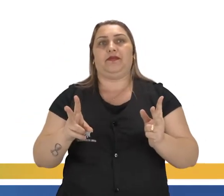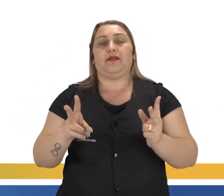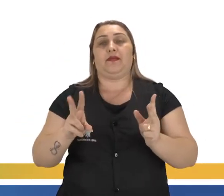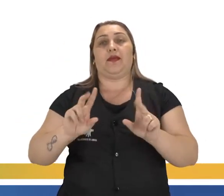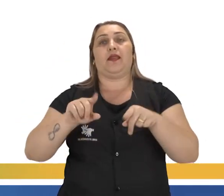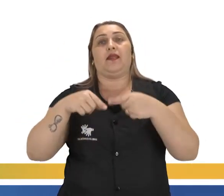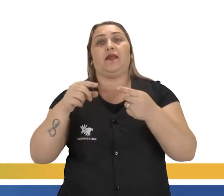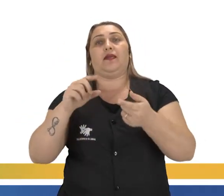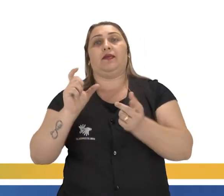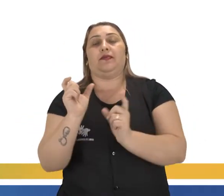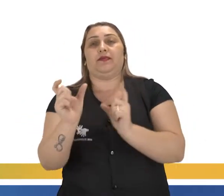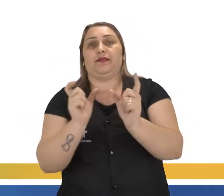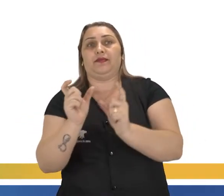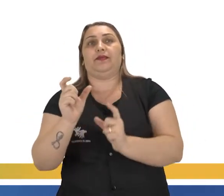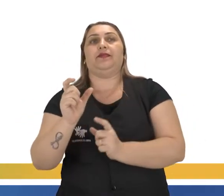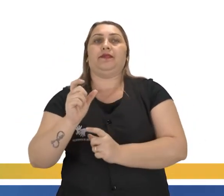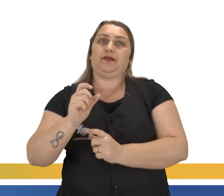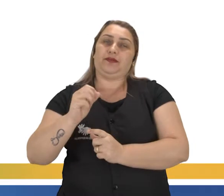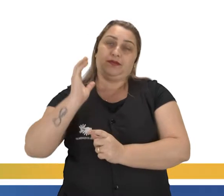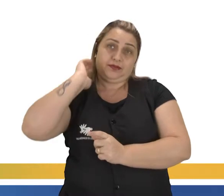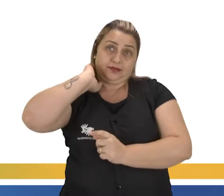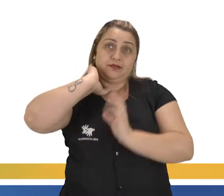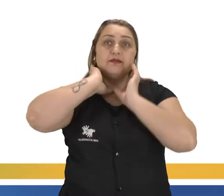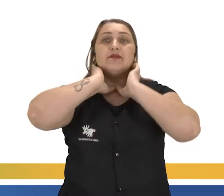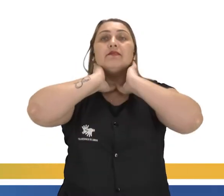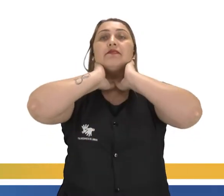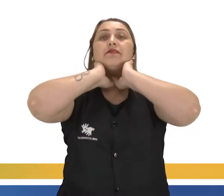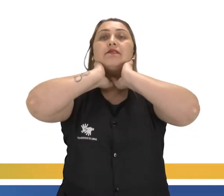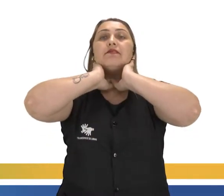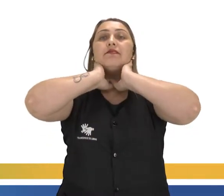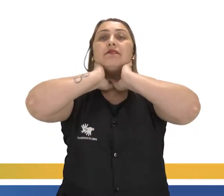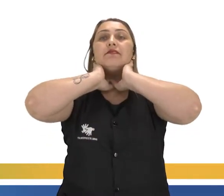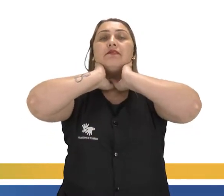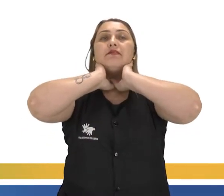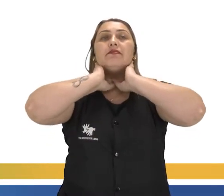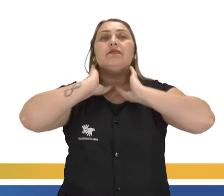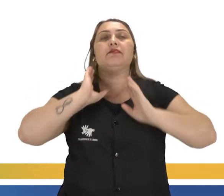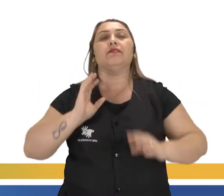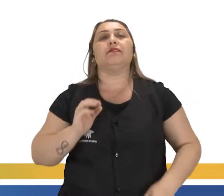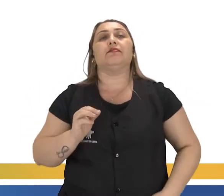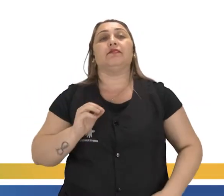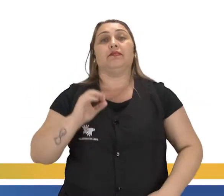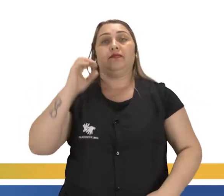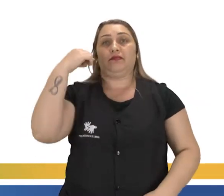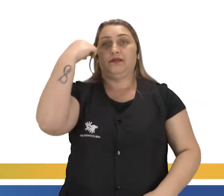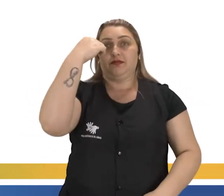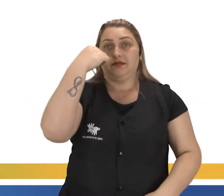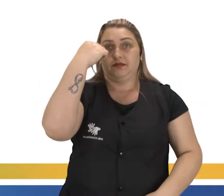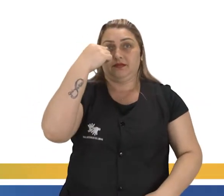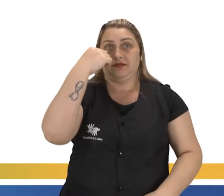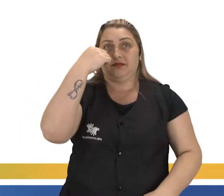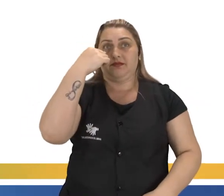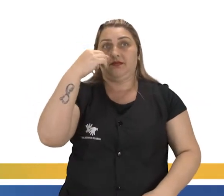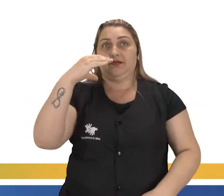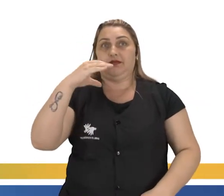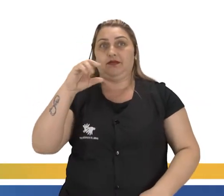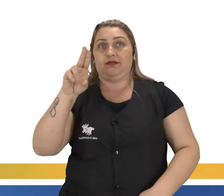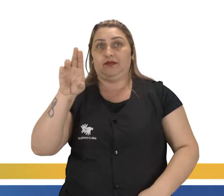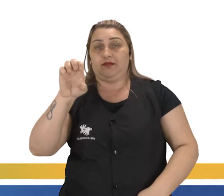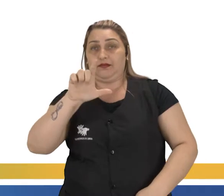Uma outra palavra seria pescoço. Pescoço. Em espanhol, eu digo